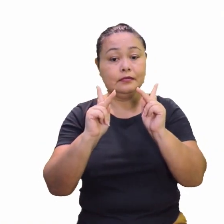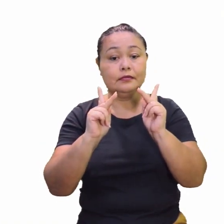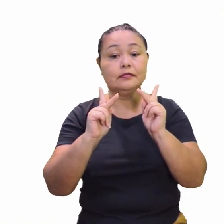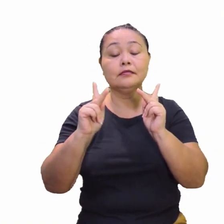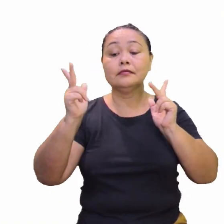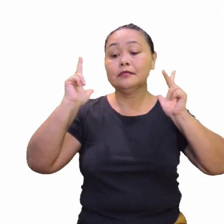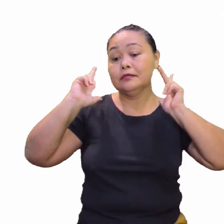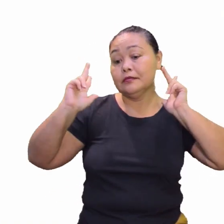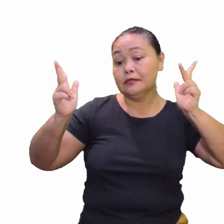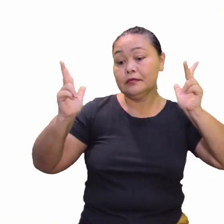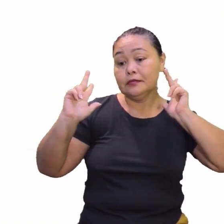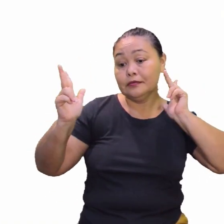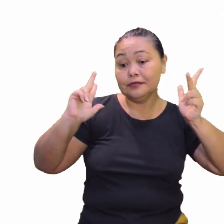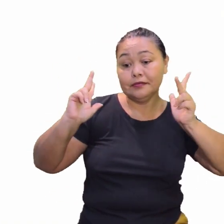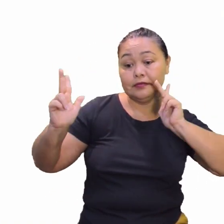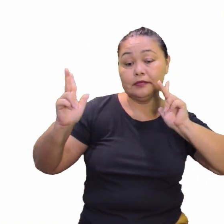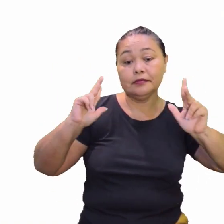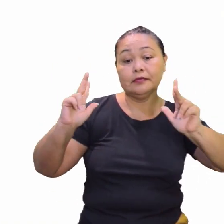Exato. aventura.